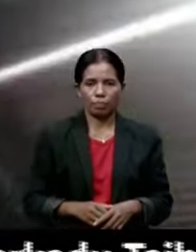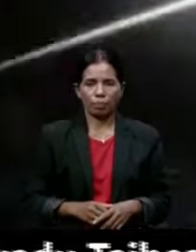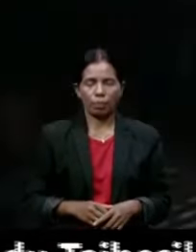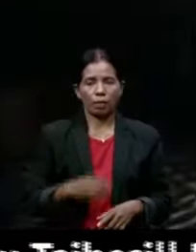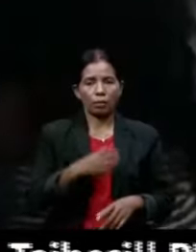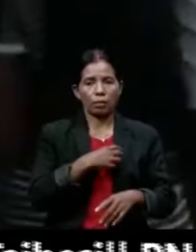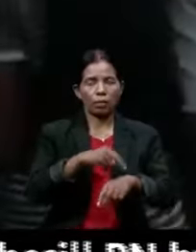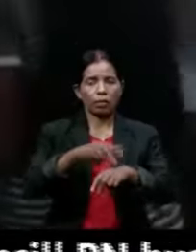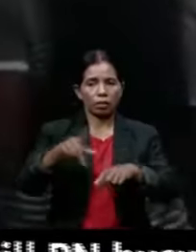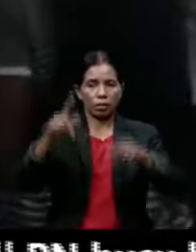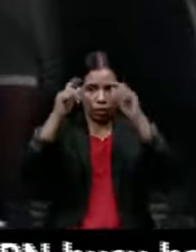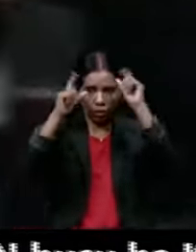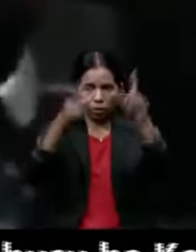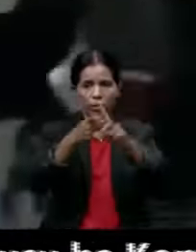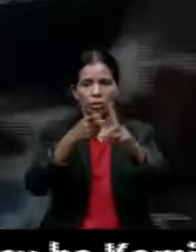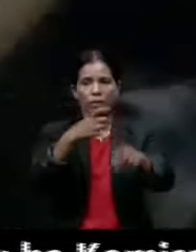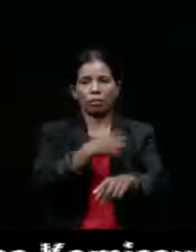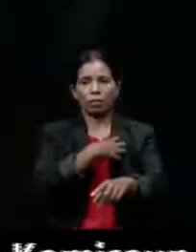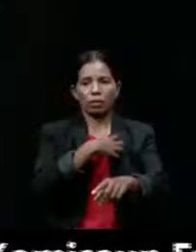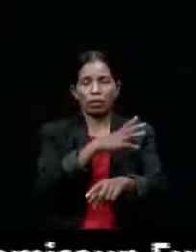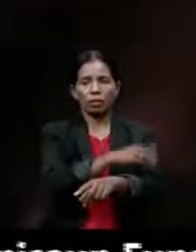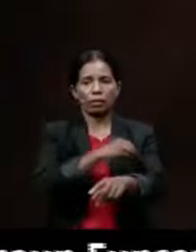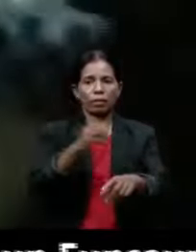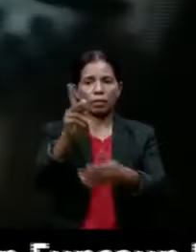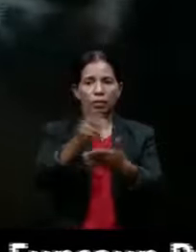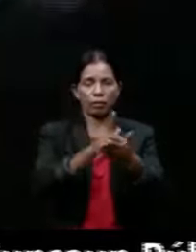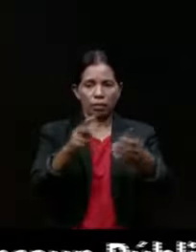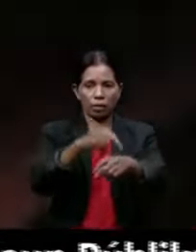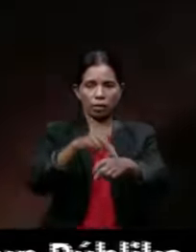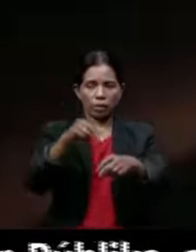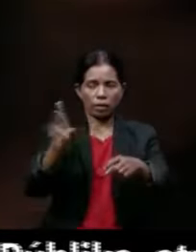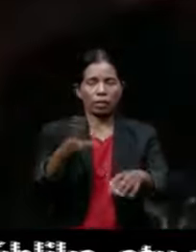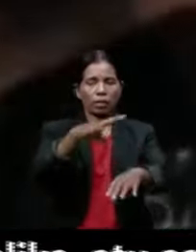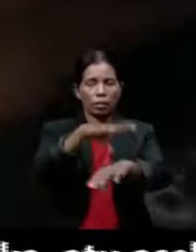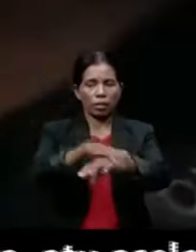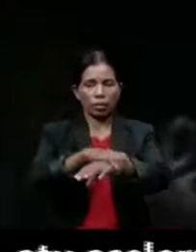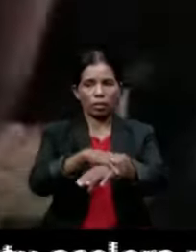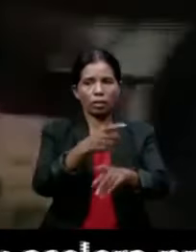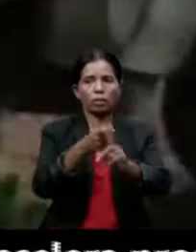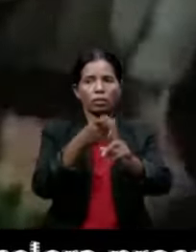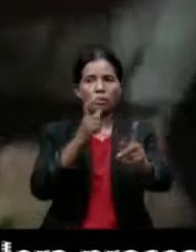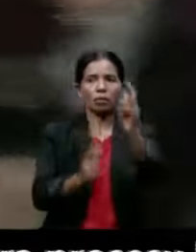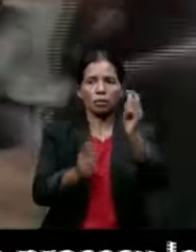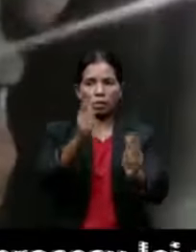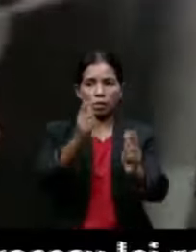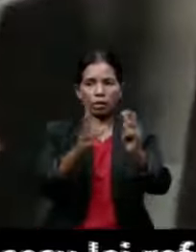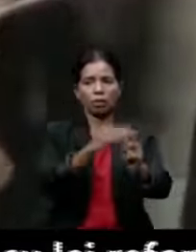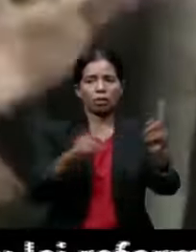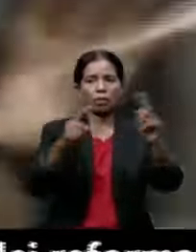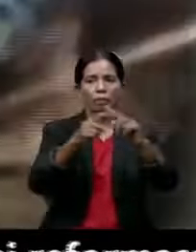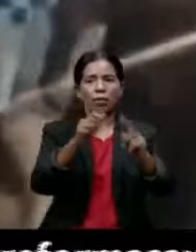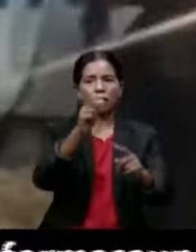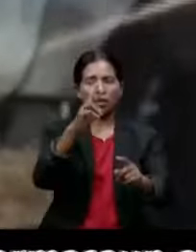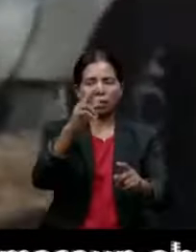Polícia Nacional Timor-Leste e Rússia Polícia Departamento de Investigação Criminal Nacional executa mandado de detenção Rússia Tribunal de Recurso, Barguido